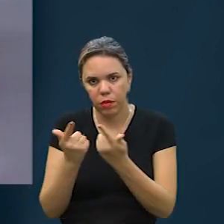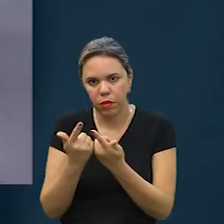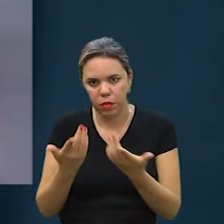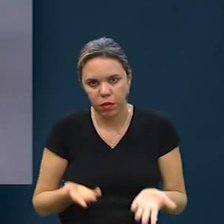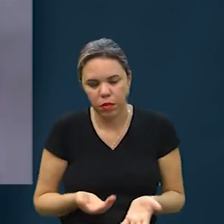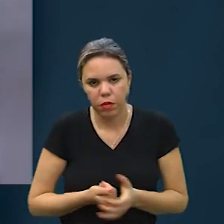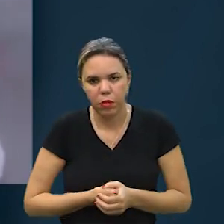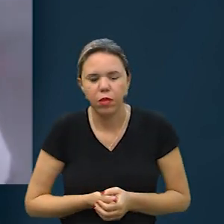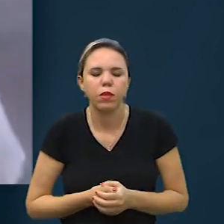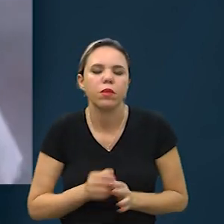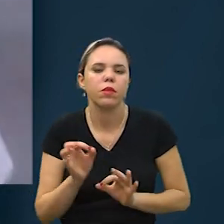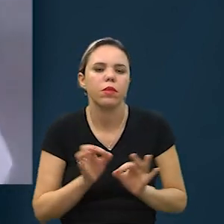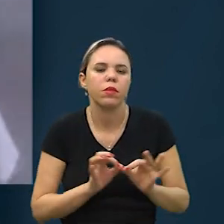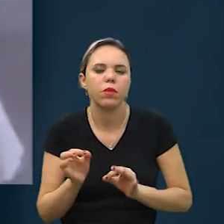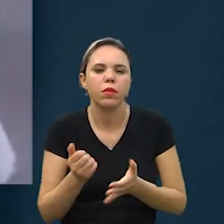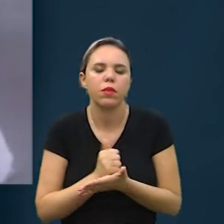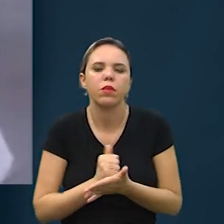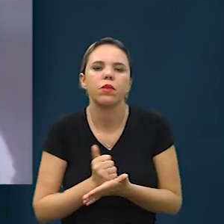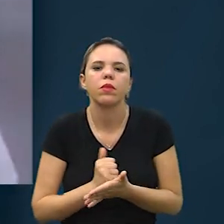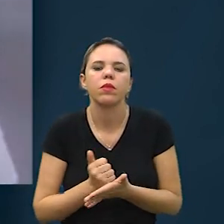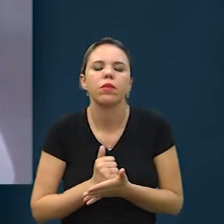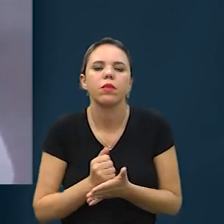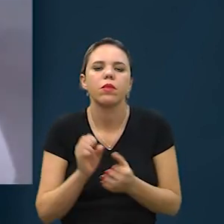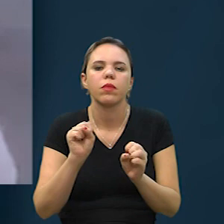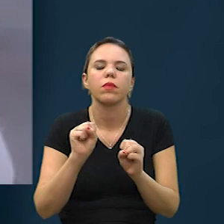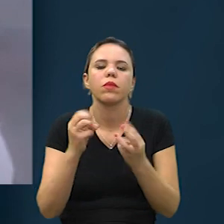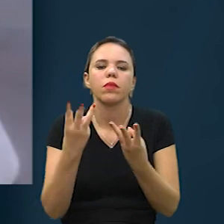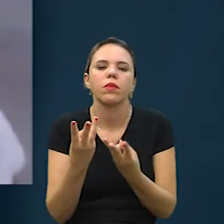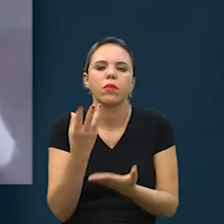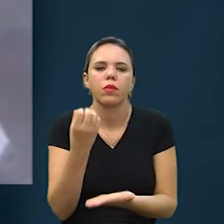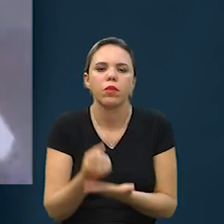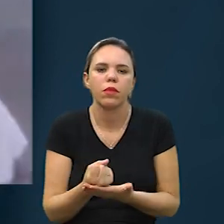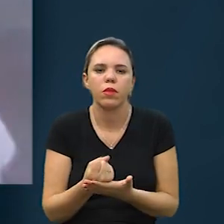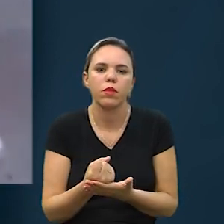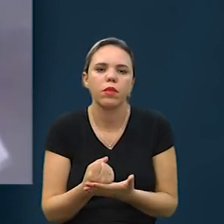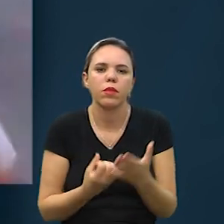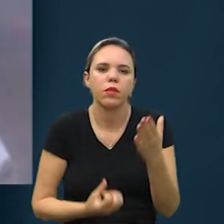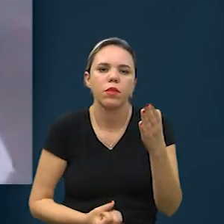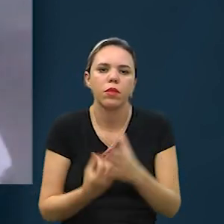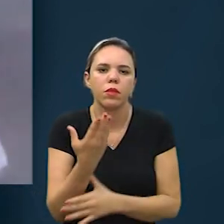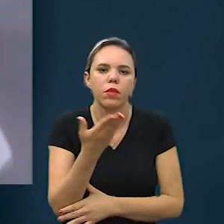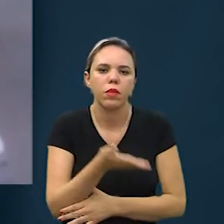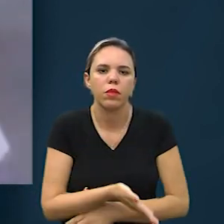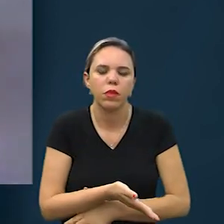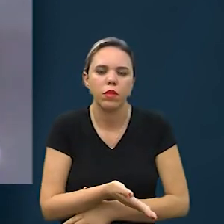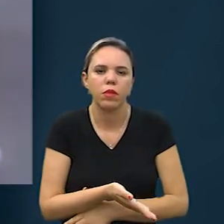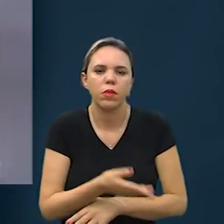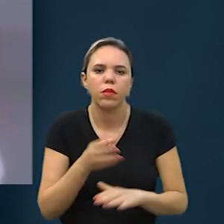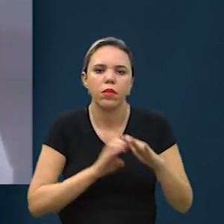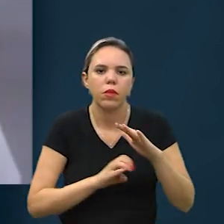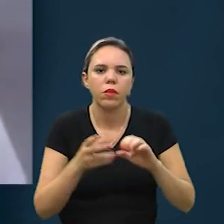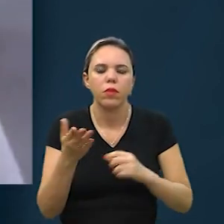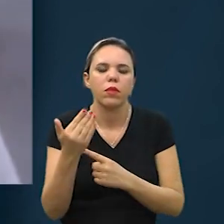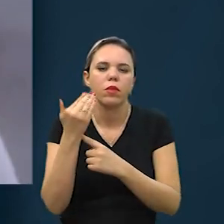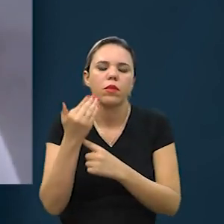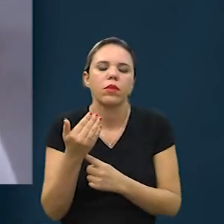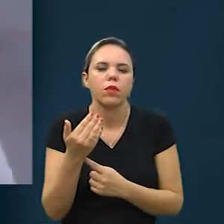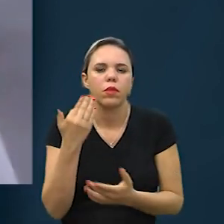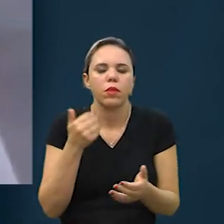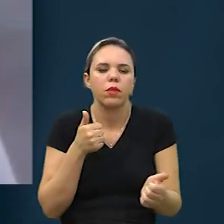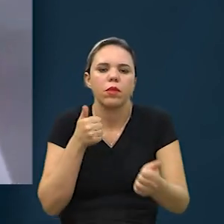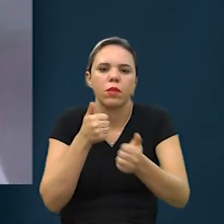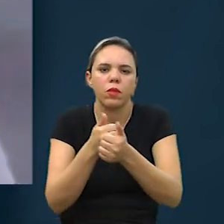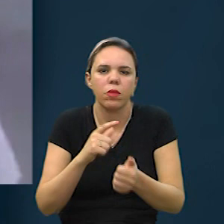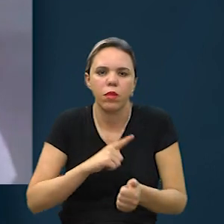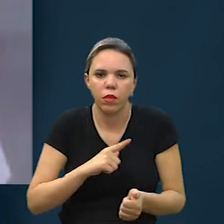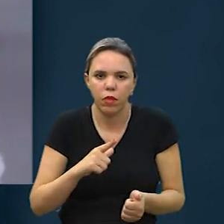grupos, produtores de games e de softwares, né? Estão criando startups. Então, eu creio que